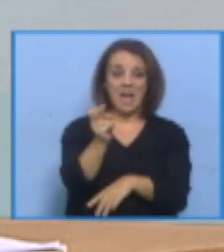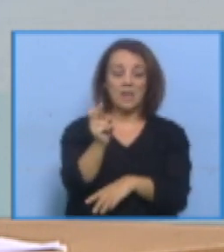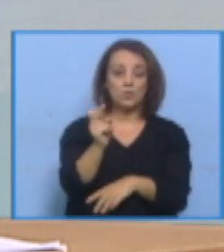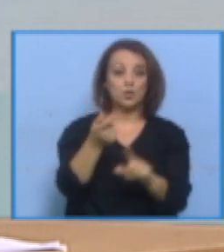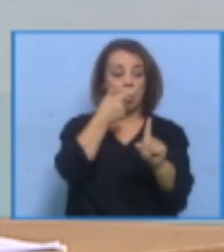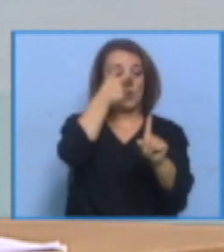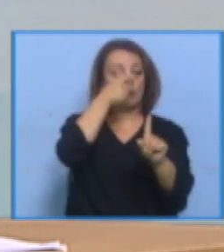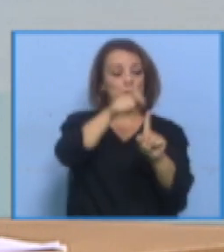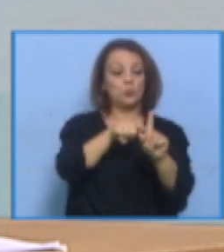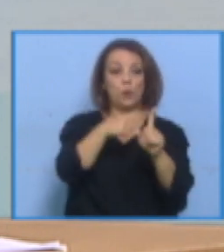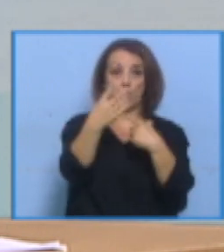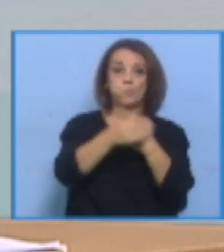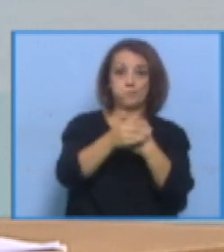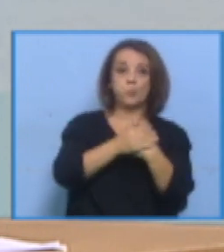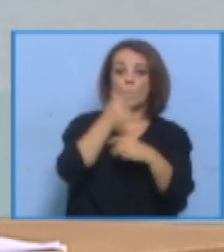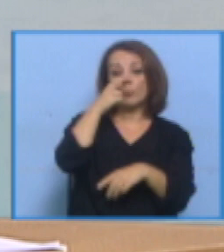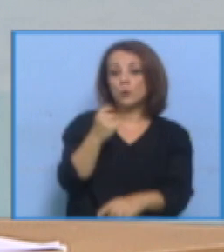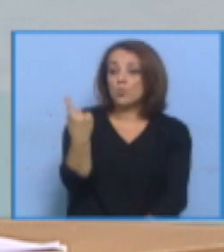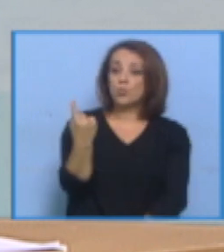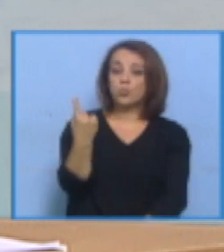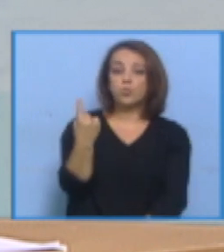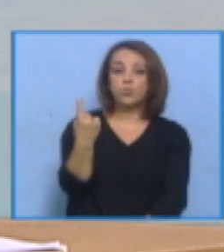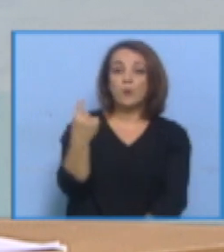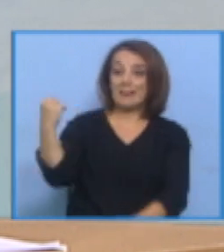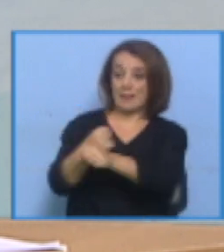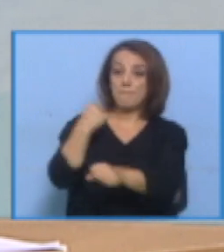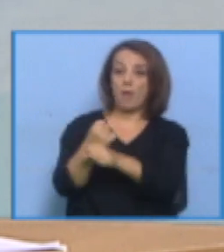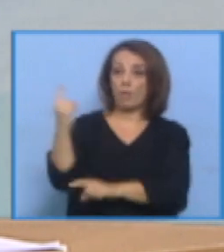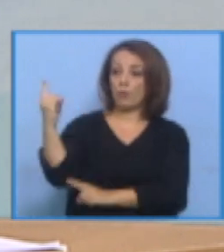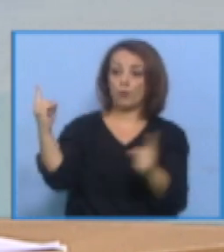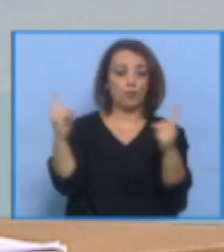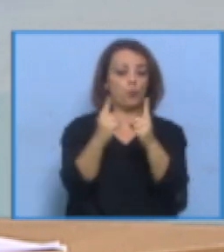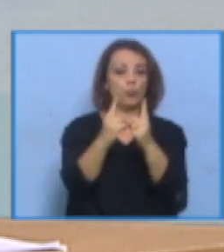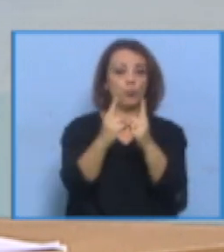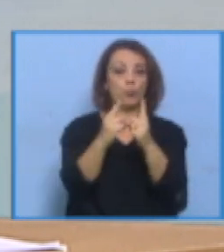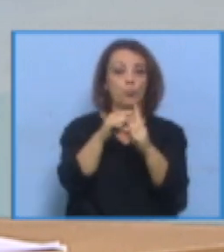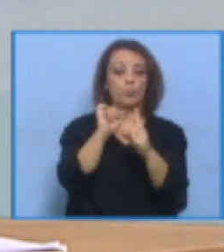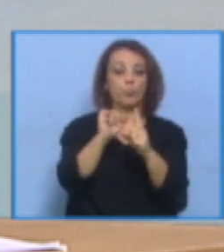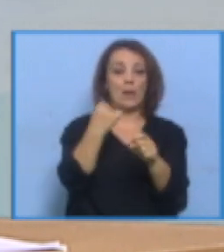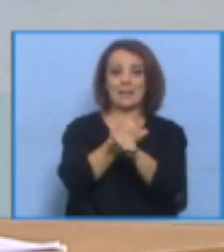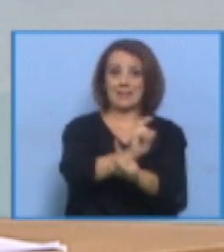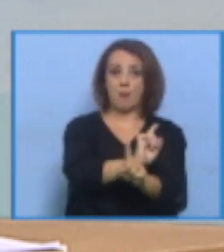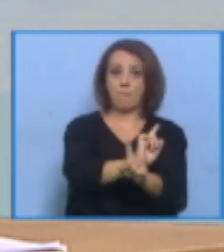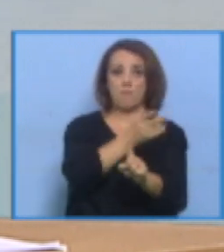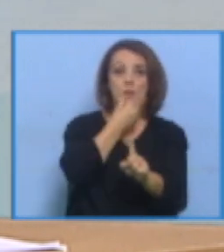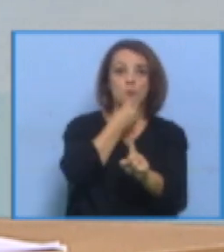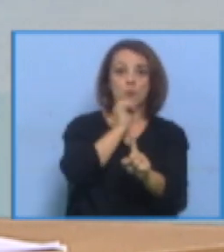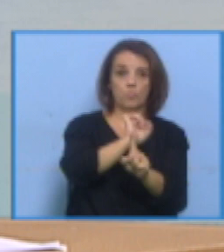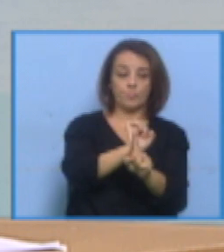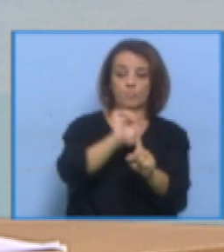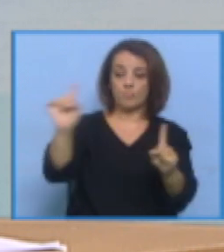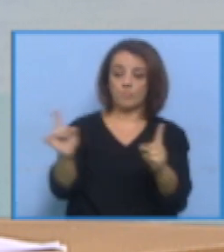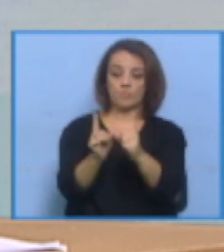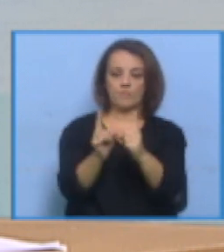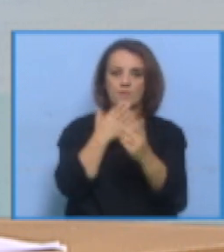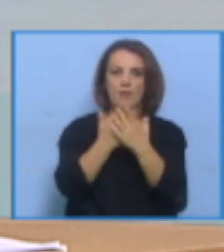pessoa, basicamente uma pessoa na população ativa para cada idoso fora da população ativa. E, portanto, basta dizer isto